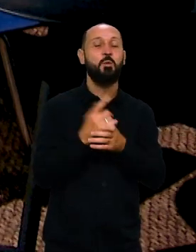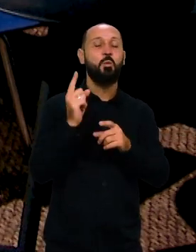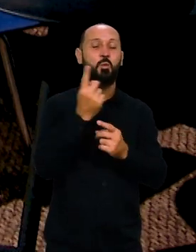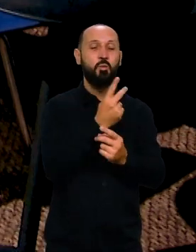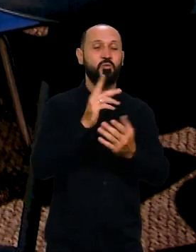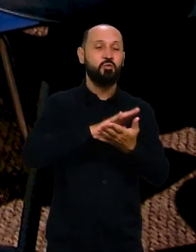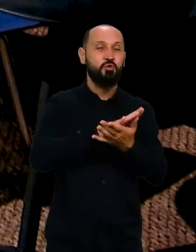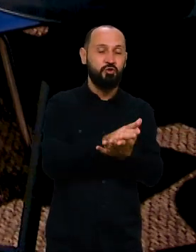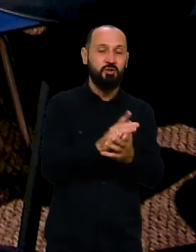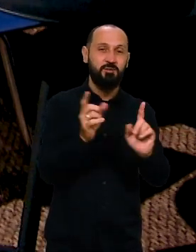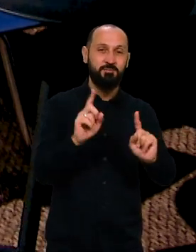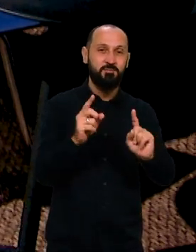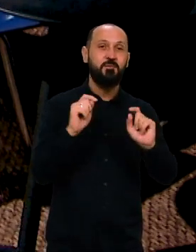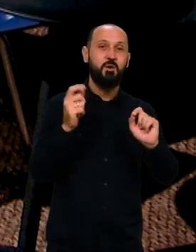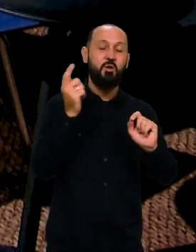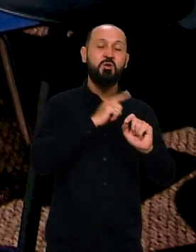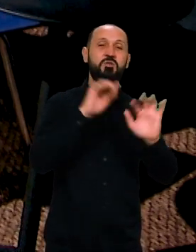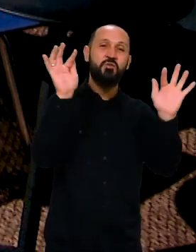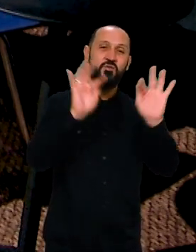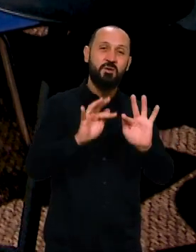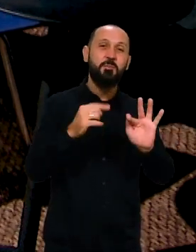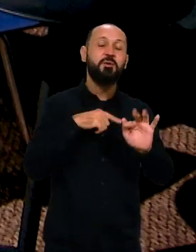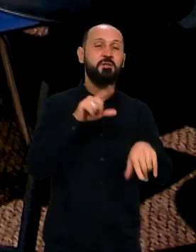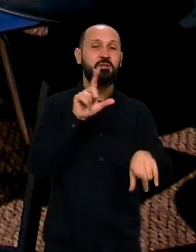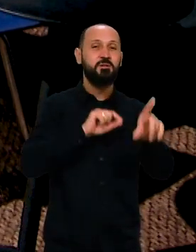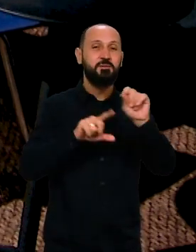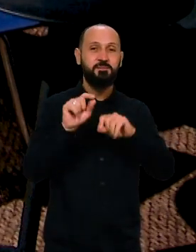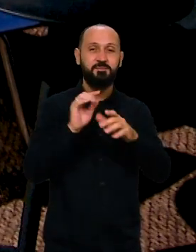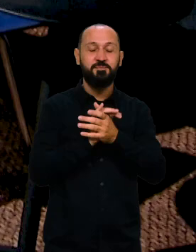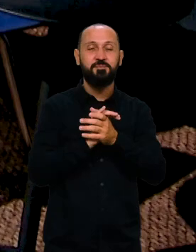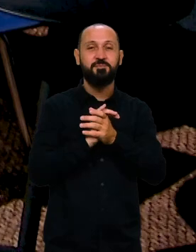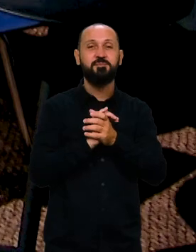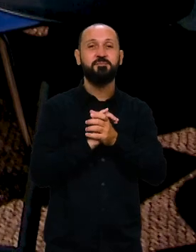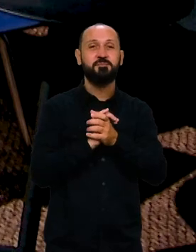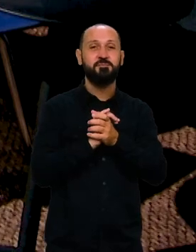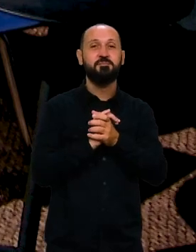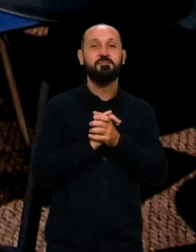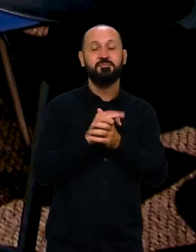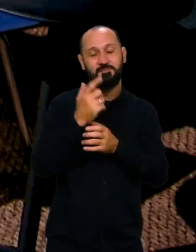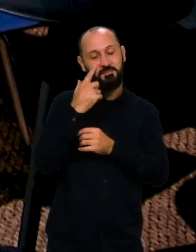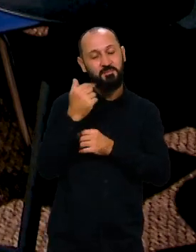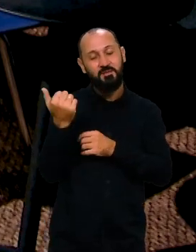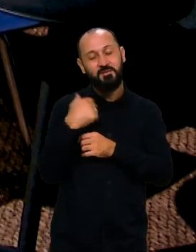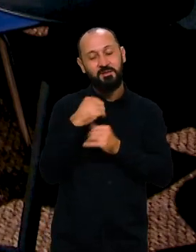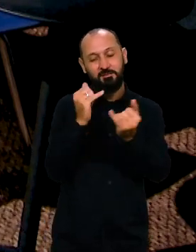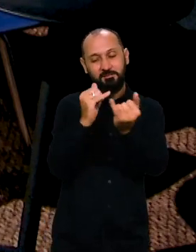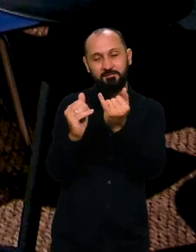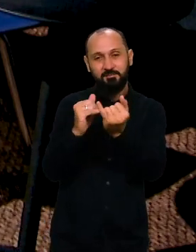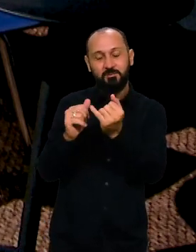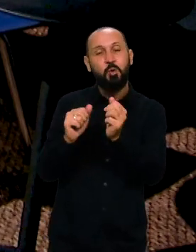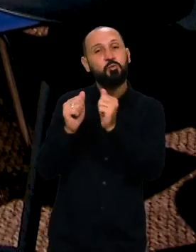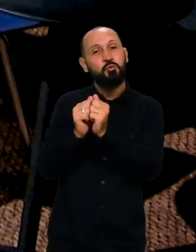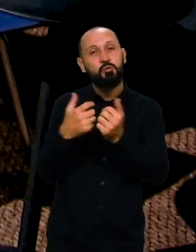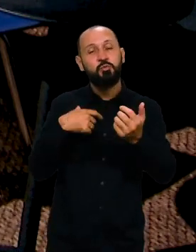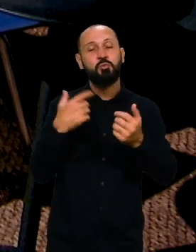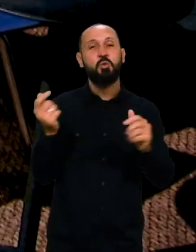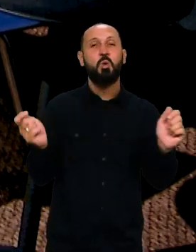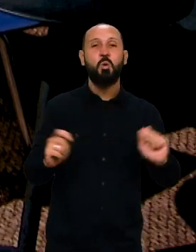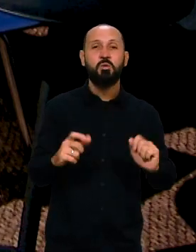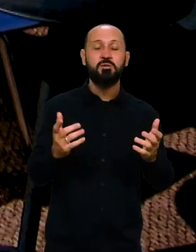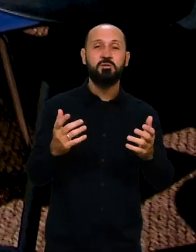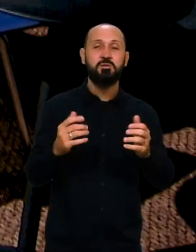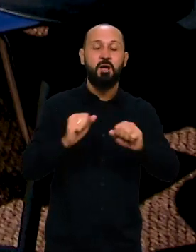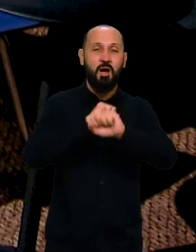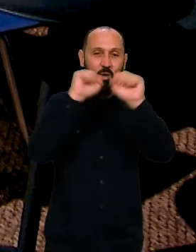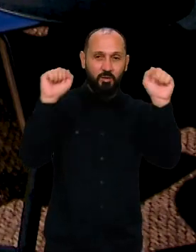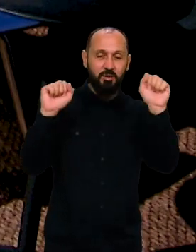uma coisa não exclui a outra, né? A gente pode ser feliz com o que a gente escolheu para fazer. E a arte está ali. Então, eu vejo nele, nos pequenos momentos, estar com ele, de